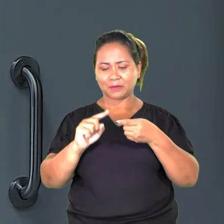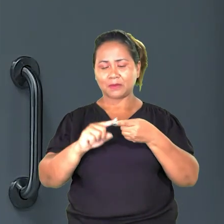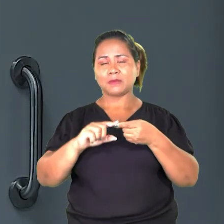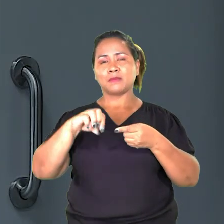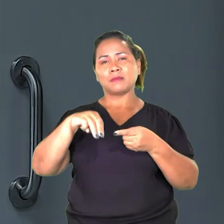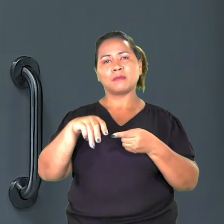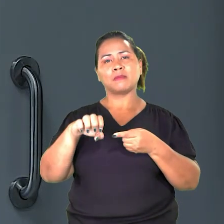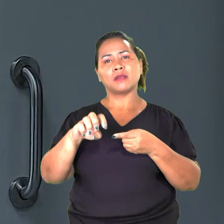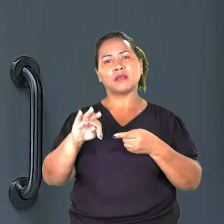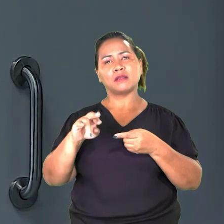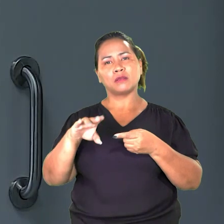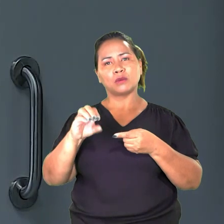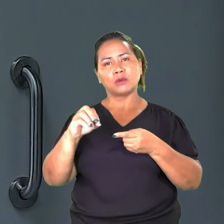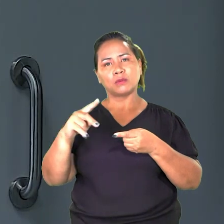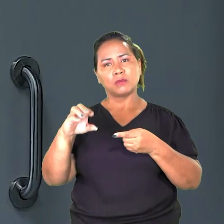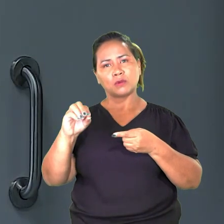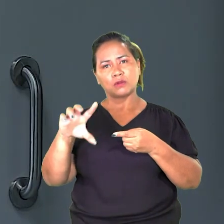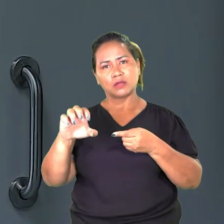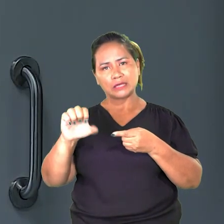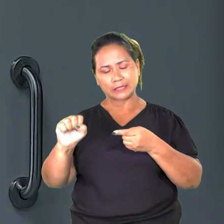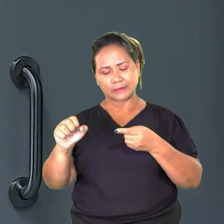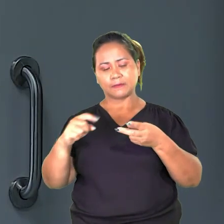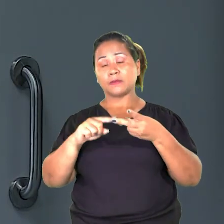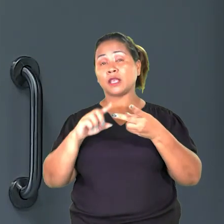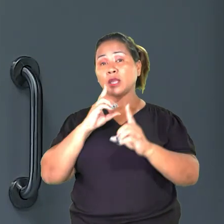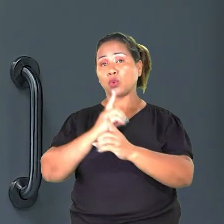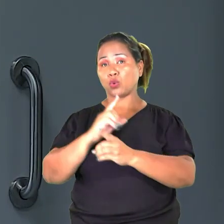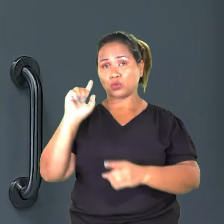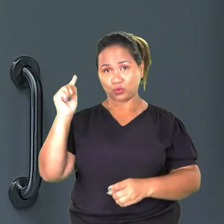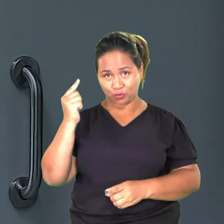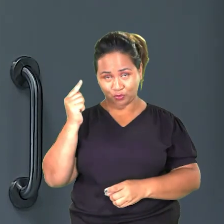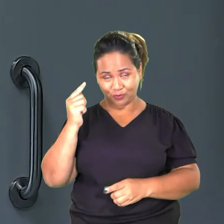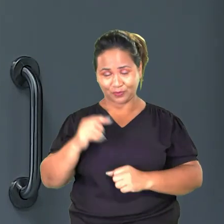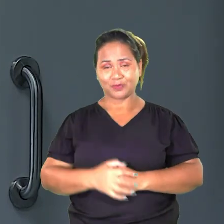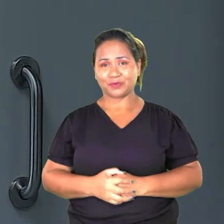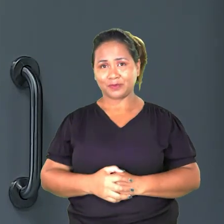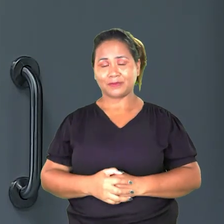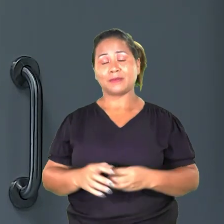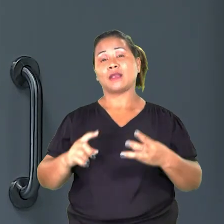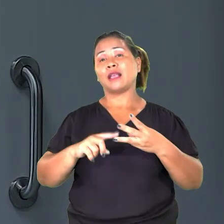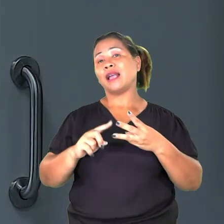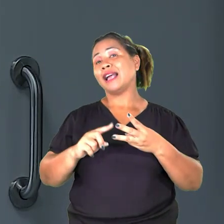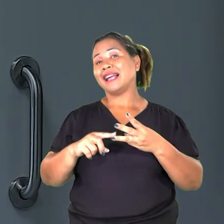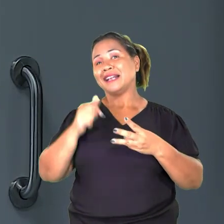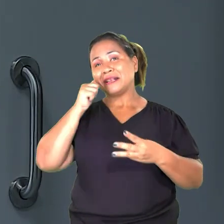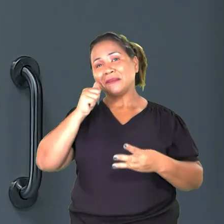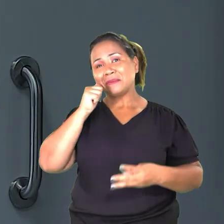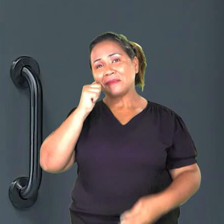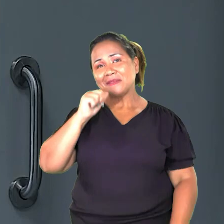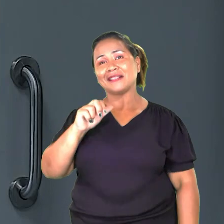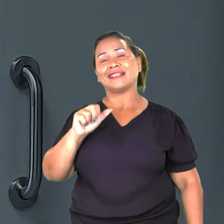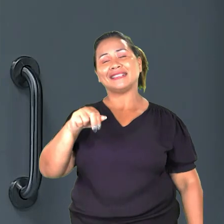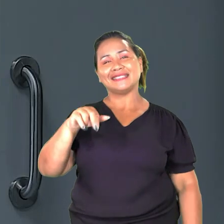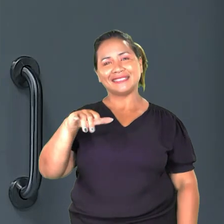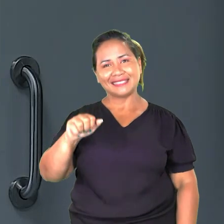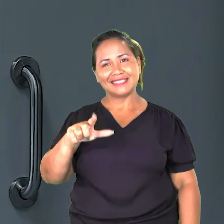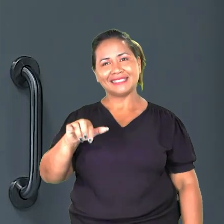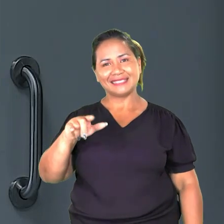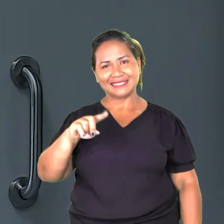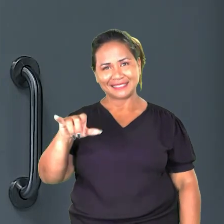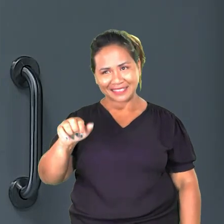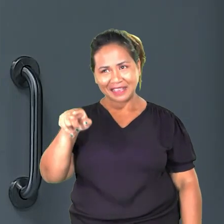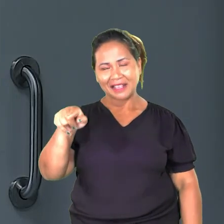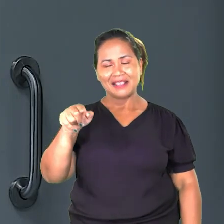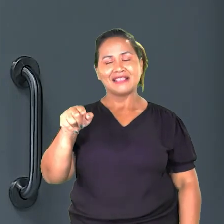foram Insólita Metrópole e o Fotobiografia. Ana Luísa Martins, responsável pela Insólita